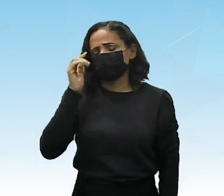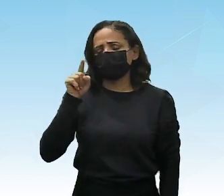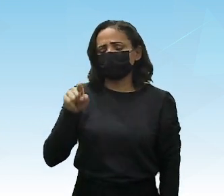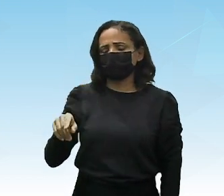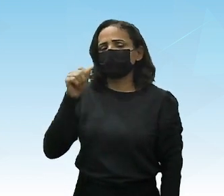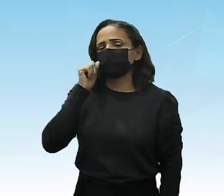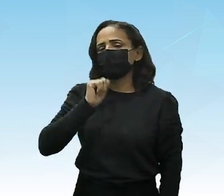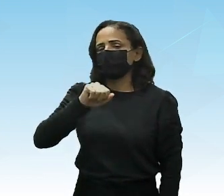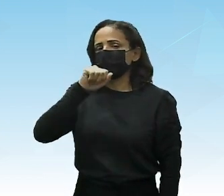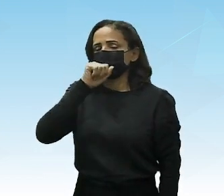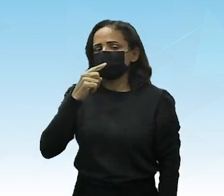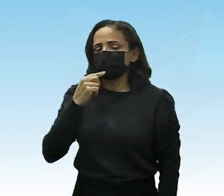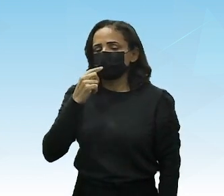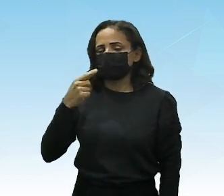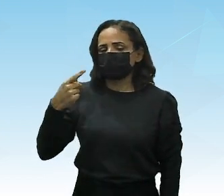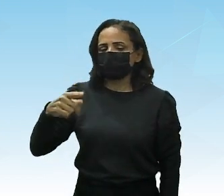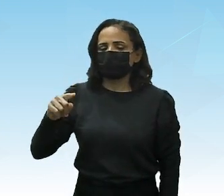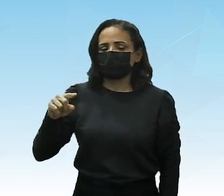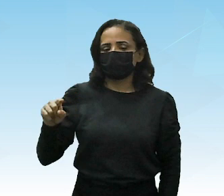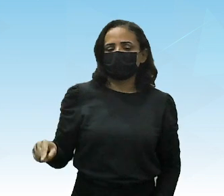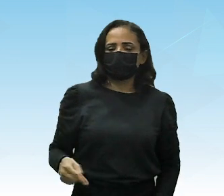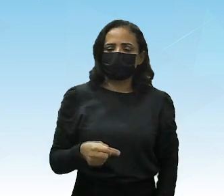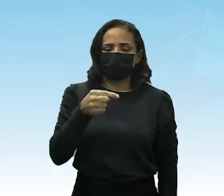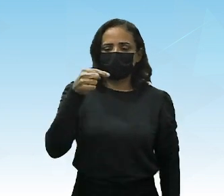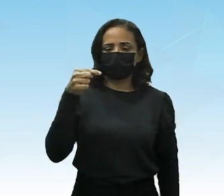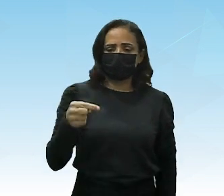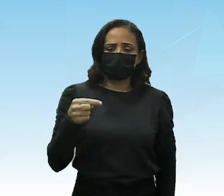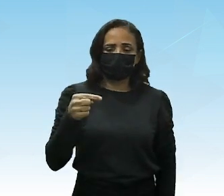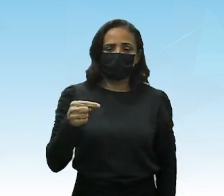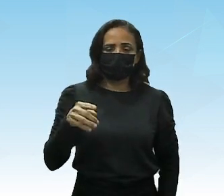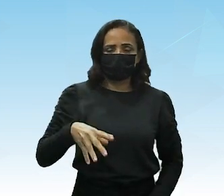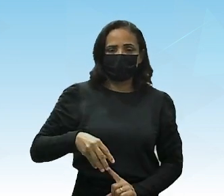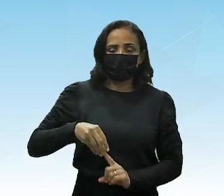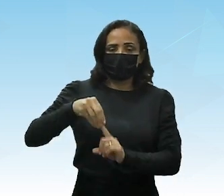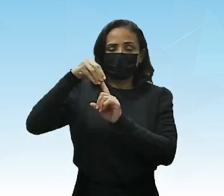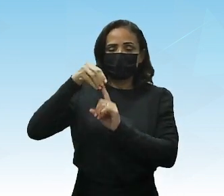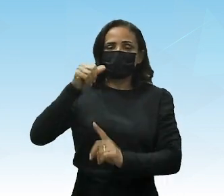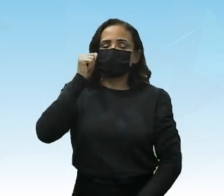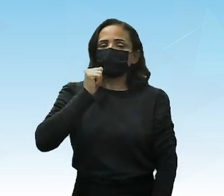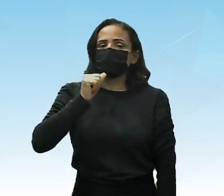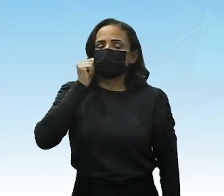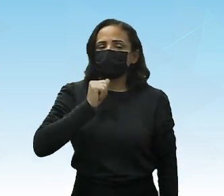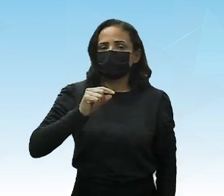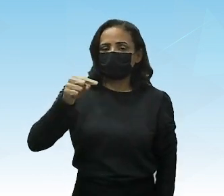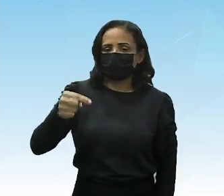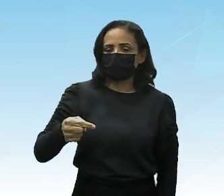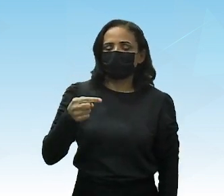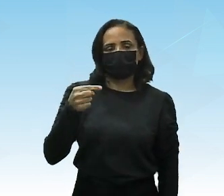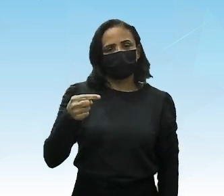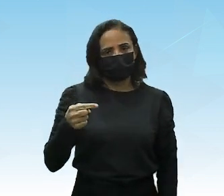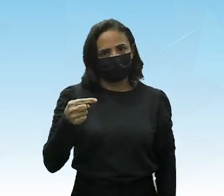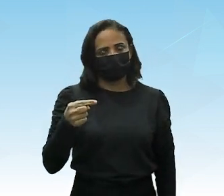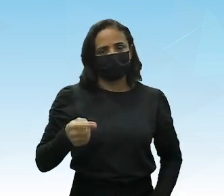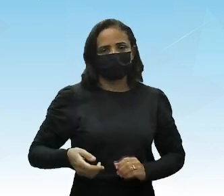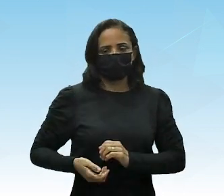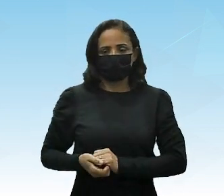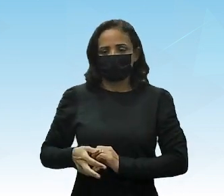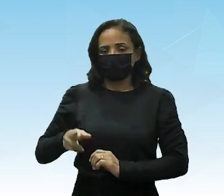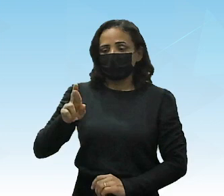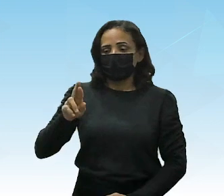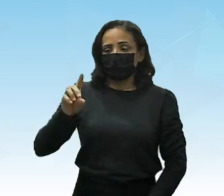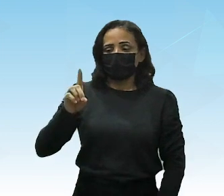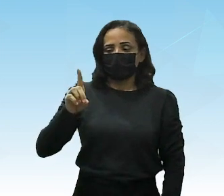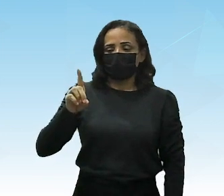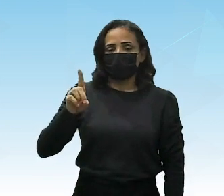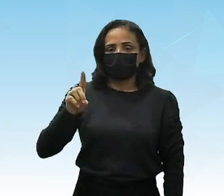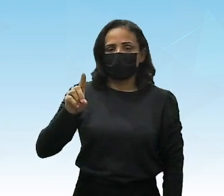tem sangue negativo. Porque a única mãe que pode ter filho com essa doença se for negativa. E Rodrigo, que é